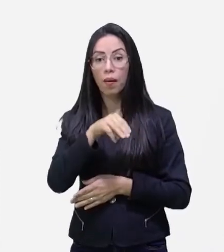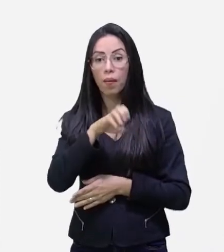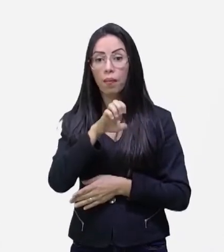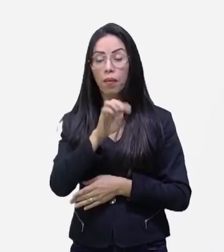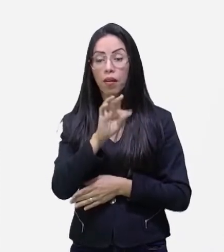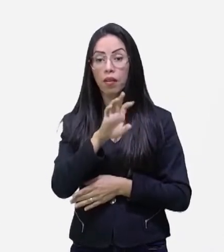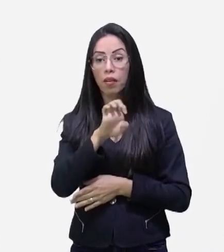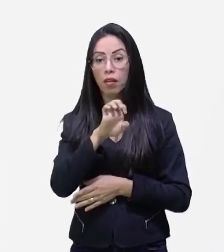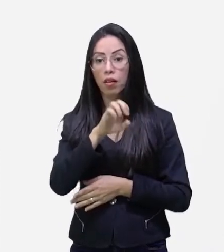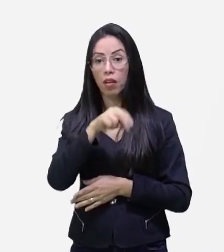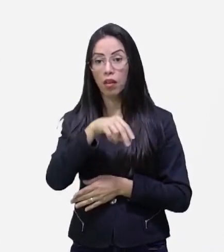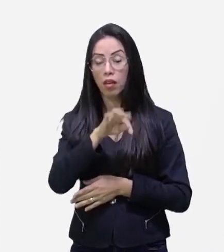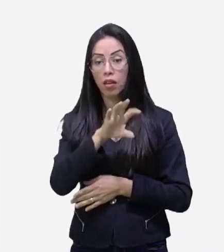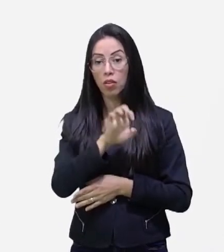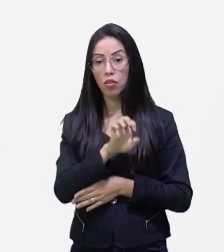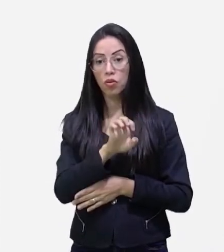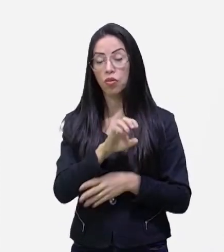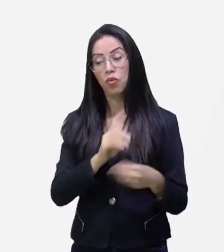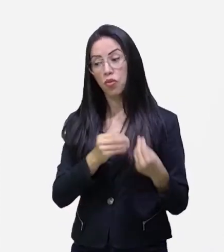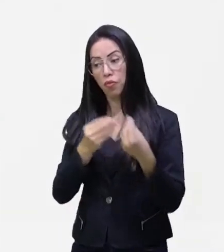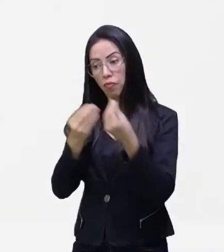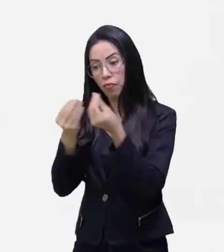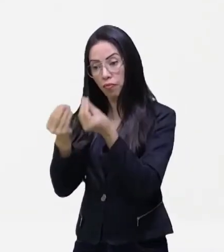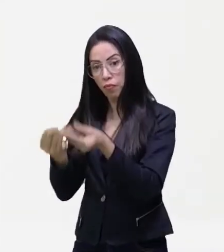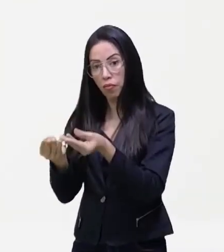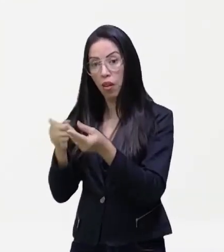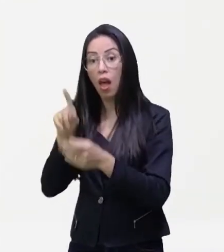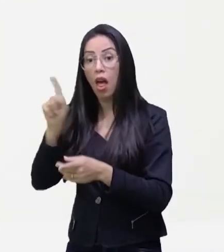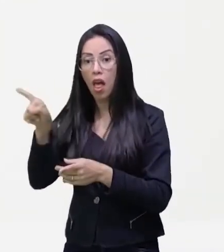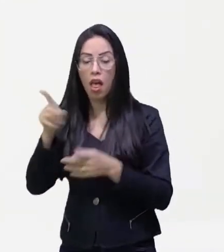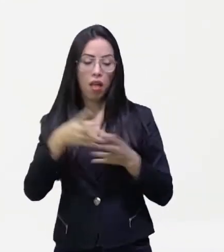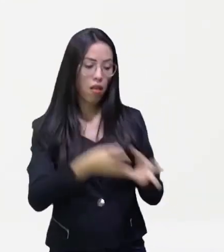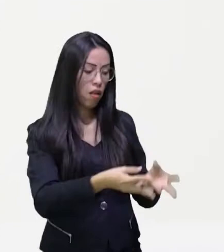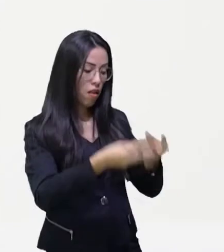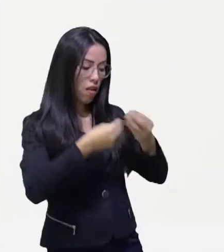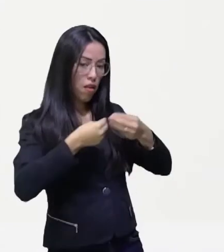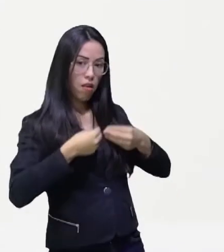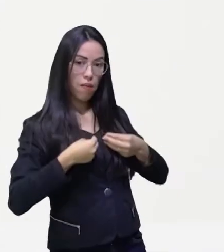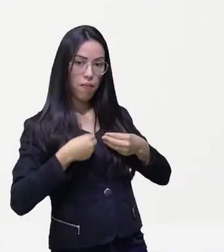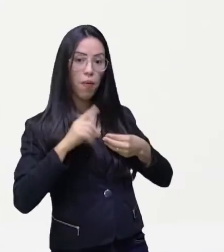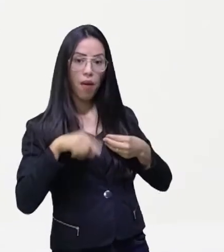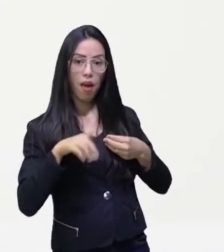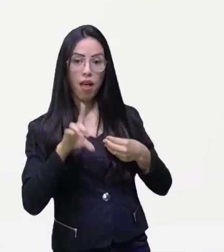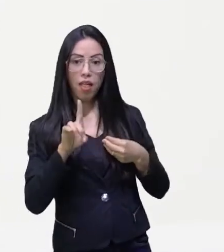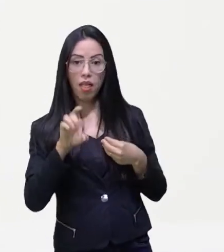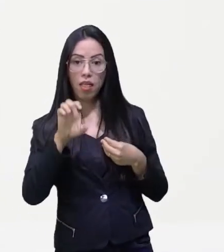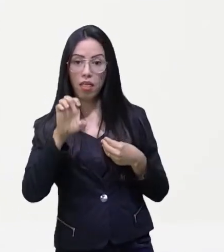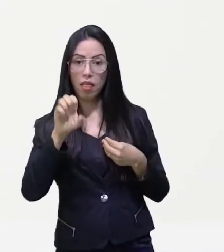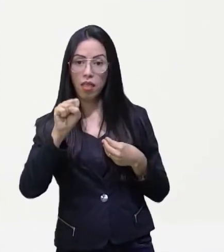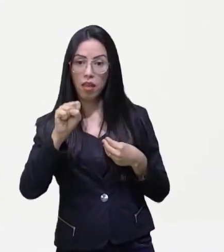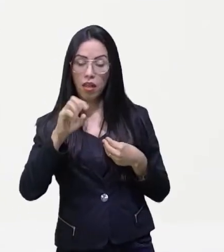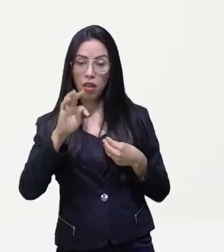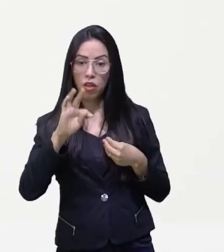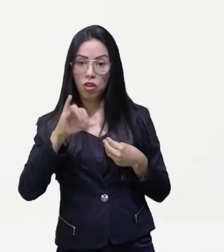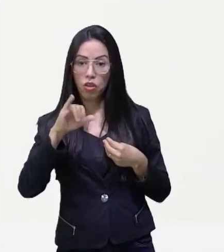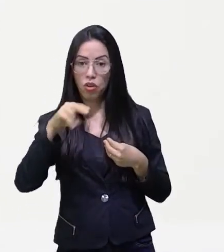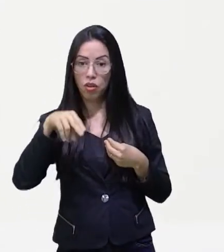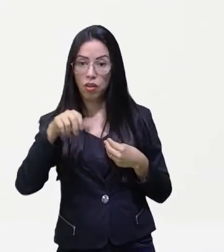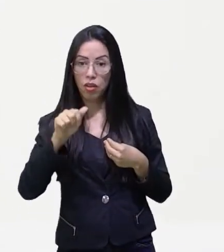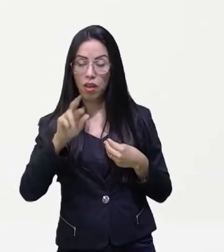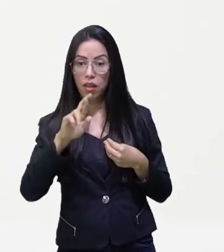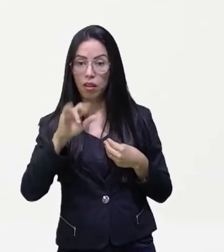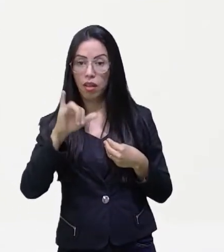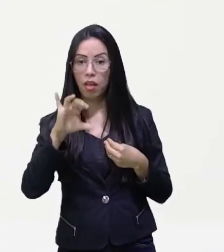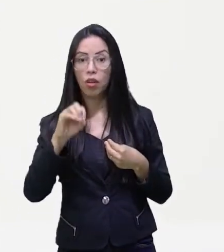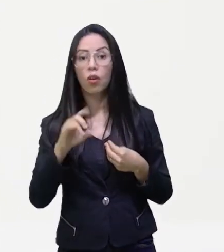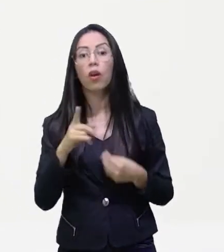destino que vai a carta, quem vai receber. Vejamos aqui esse modelo. Manaus, 9 de